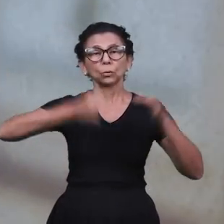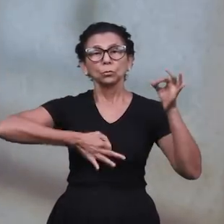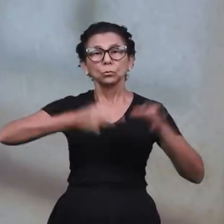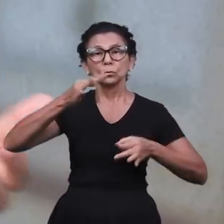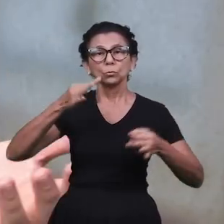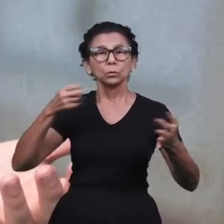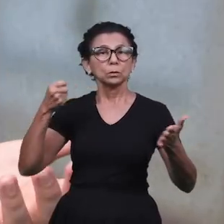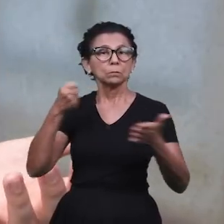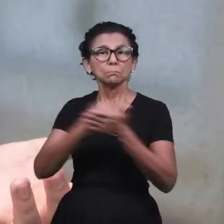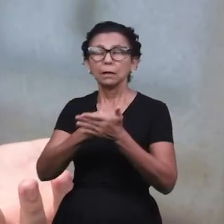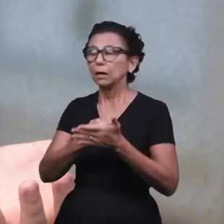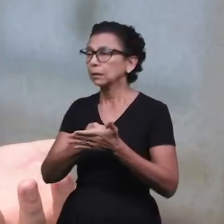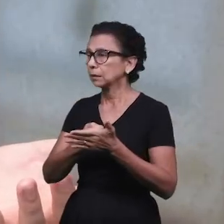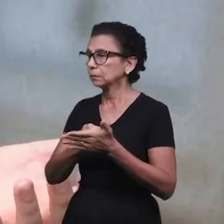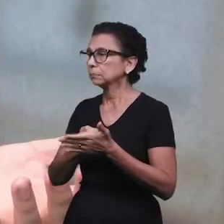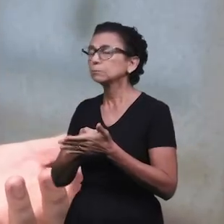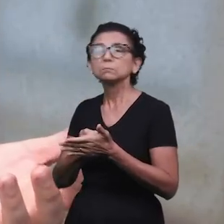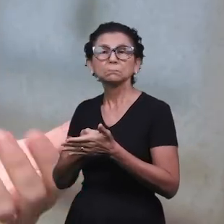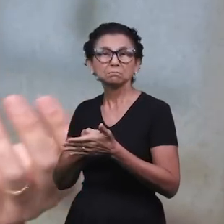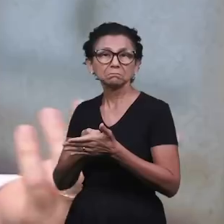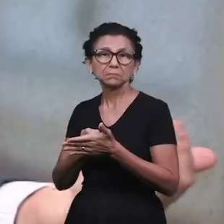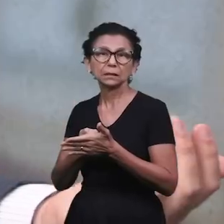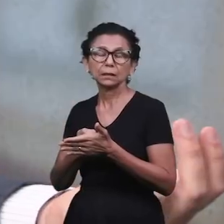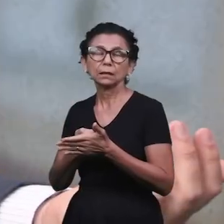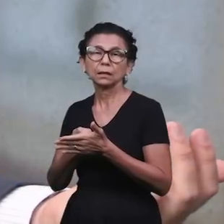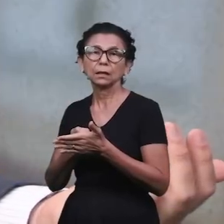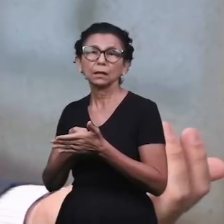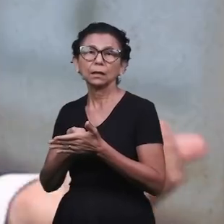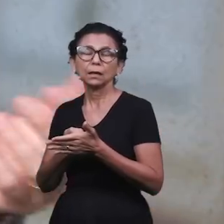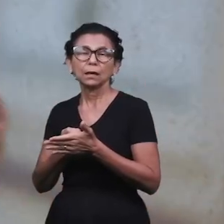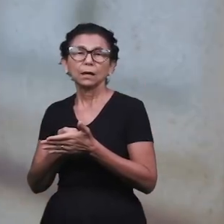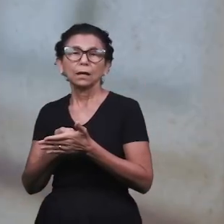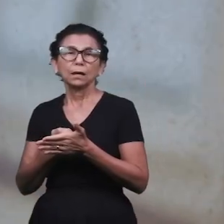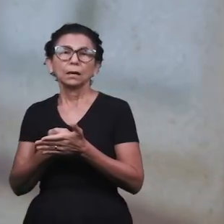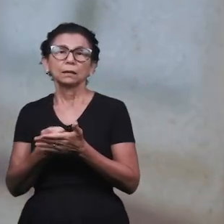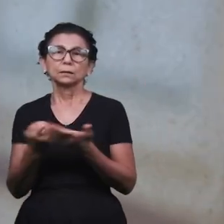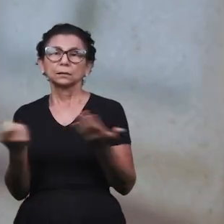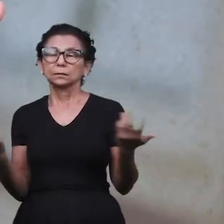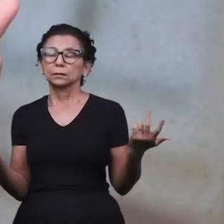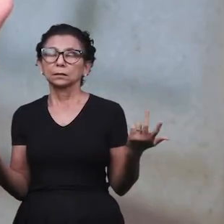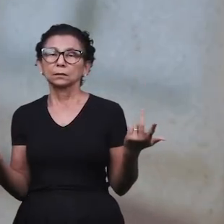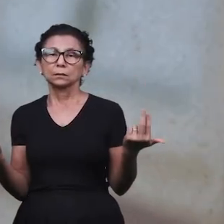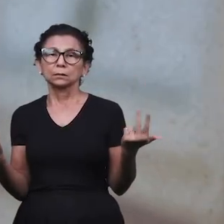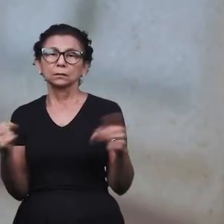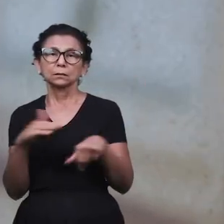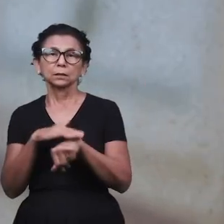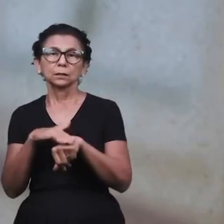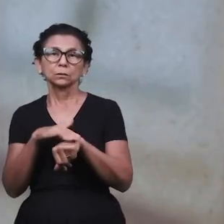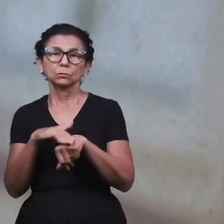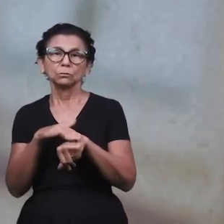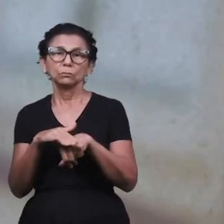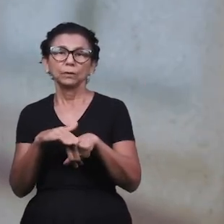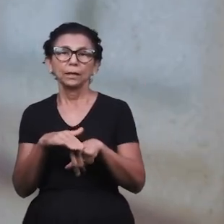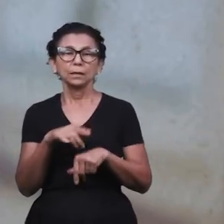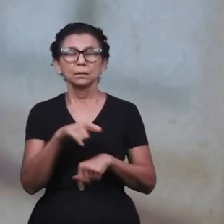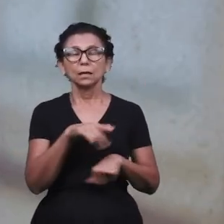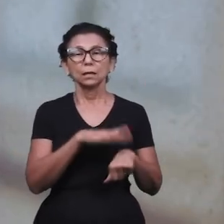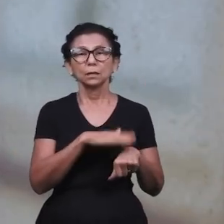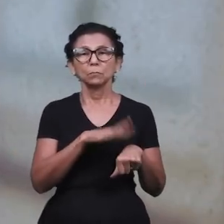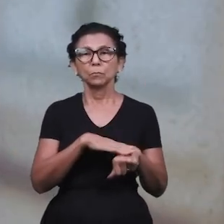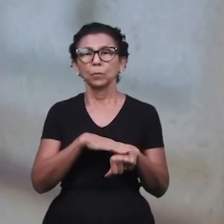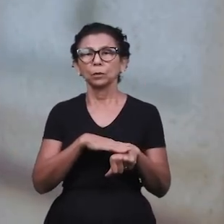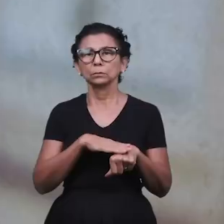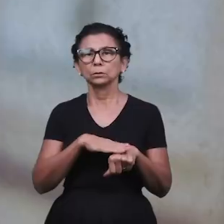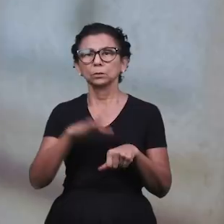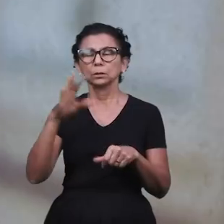Até dispensar, né, da dispensar audiência. A audiência. Depois dessa audiência de conciliação, ele pode até julgar se entendeu que é uma questão